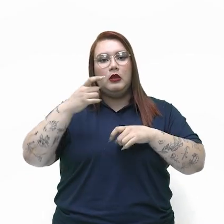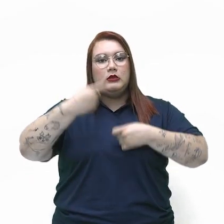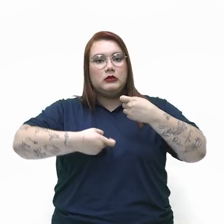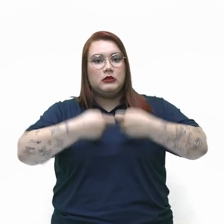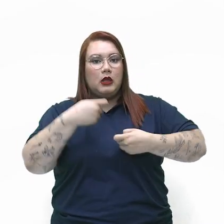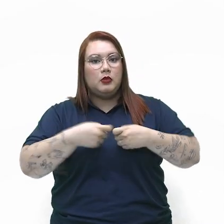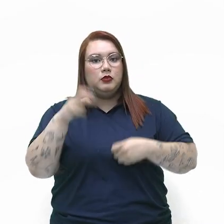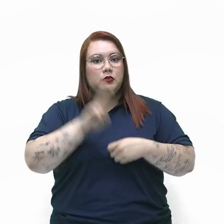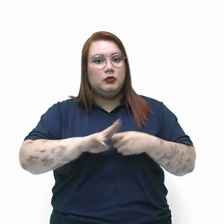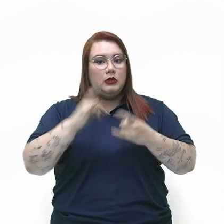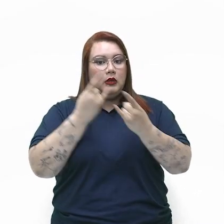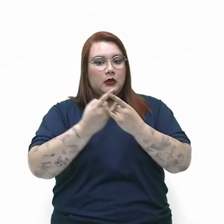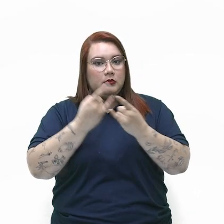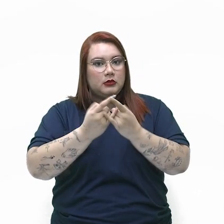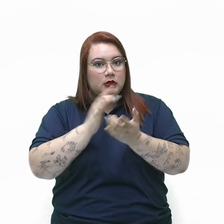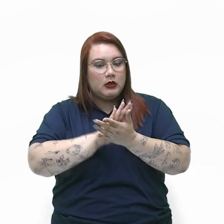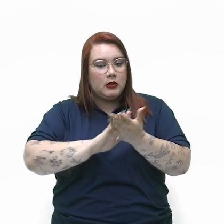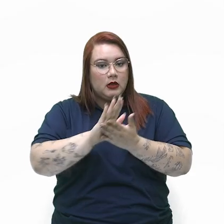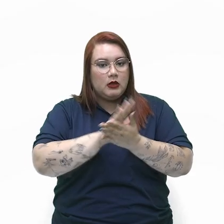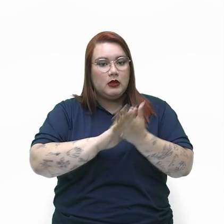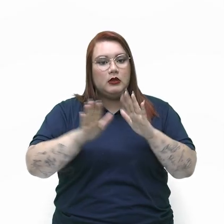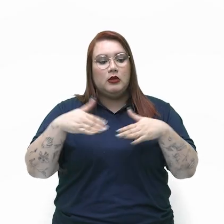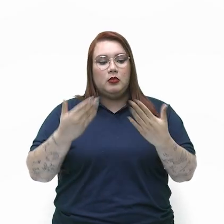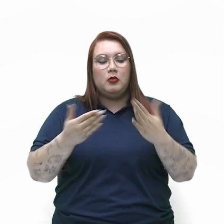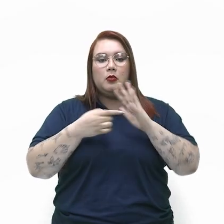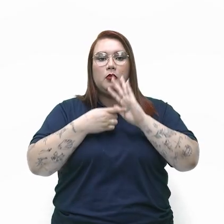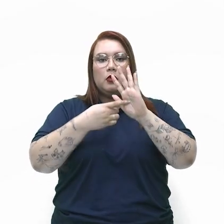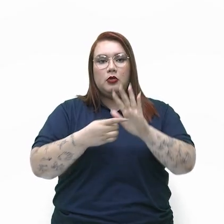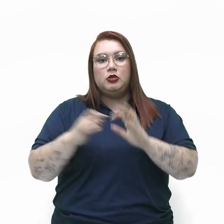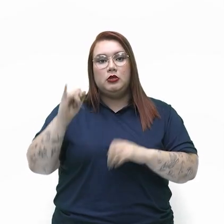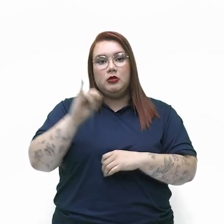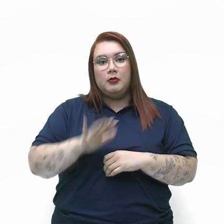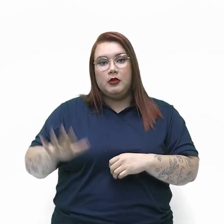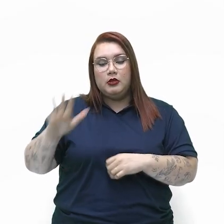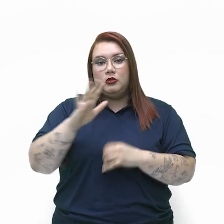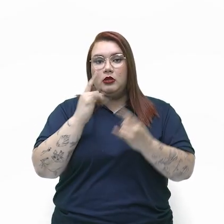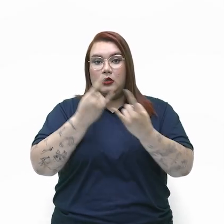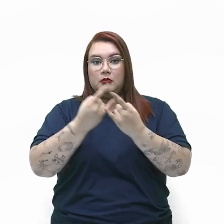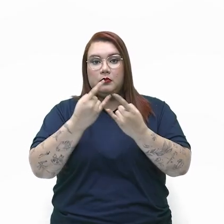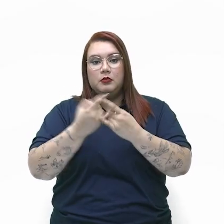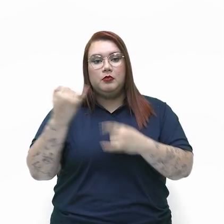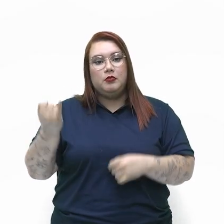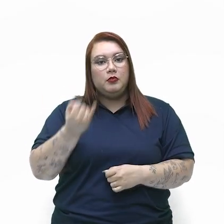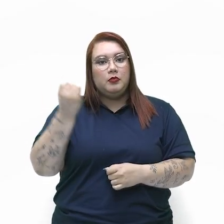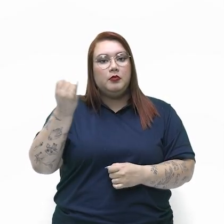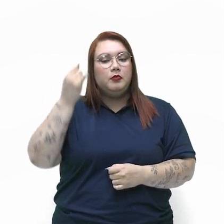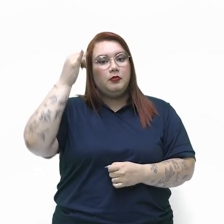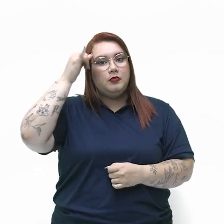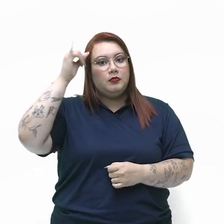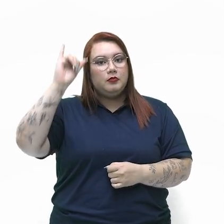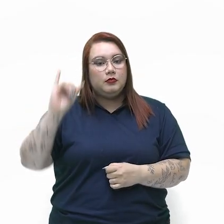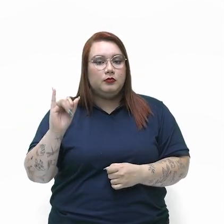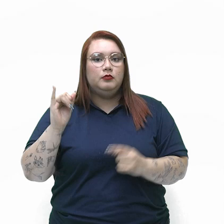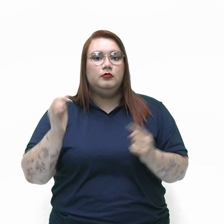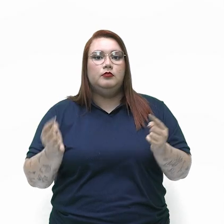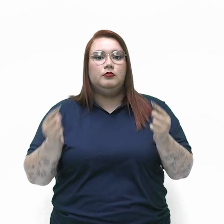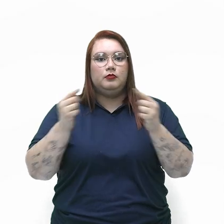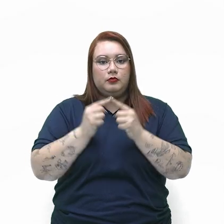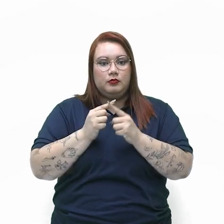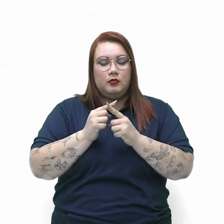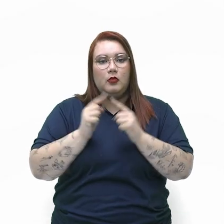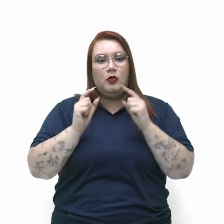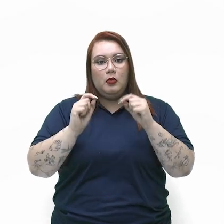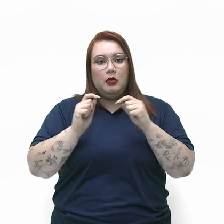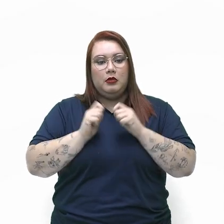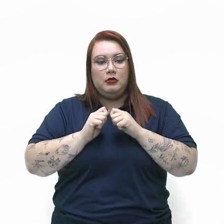proteção, por isso que a gente trouxe essa imagem da camisinha, a importância da camisinha para evitar entre a transmissão do